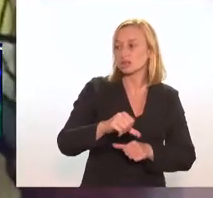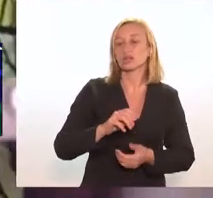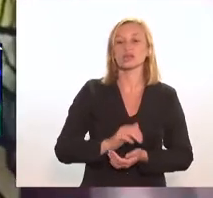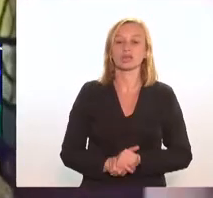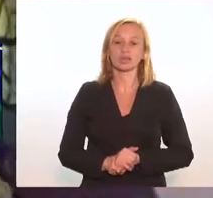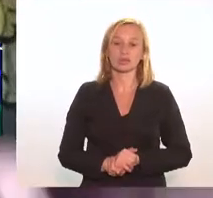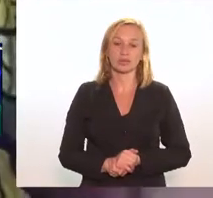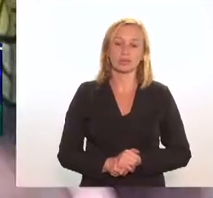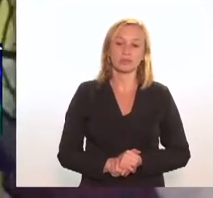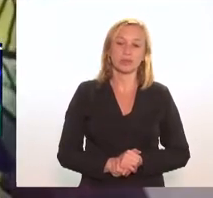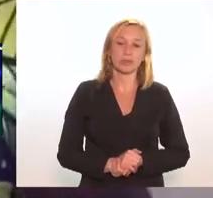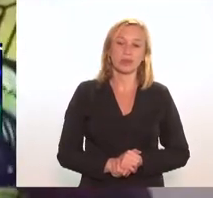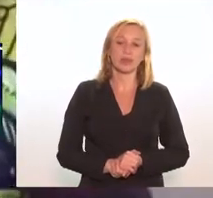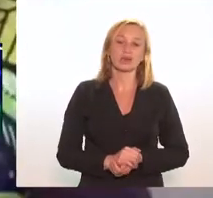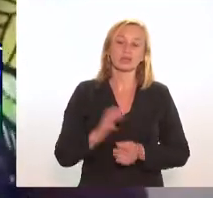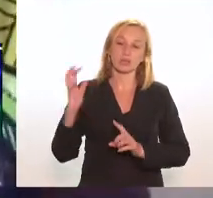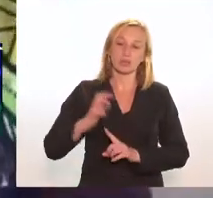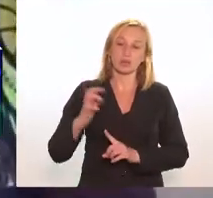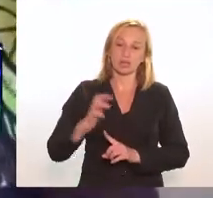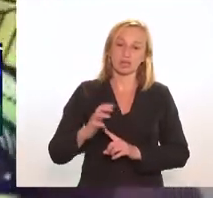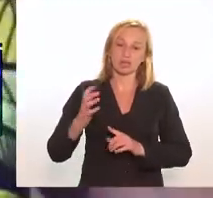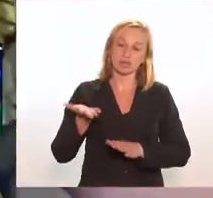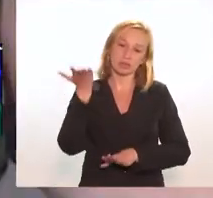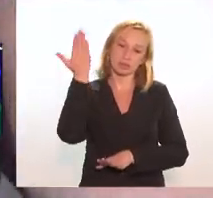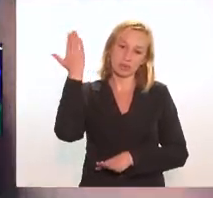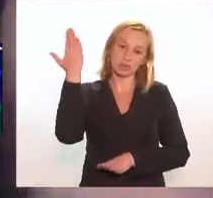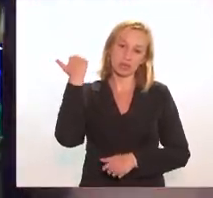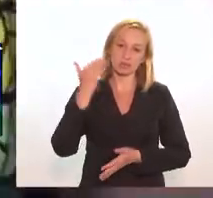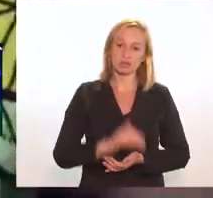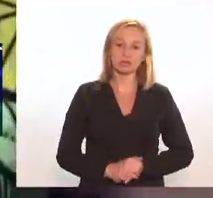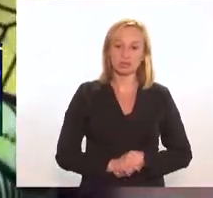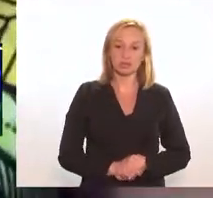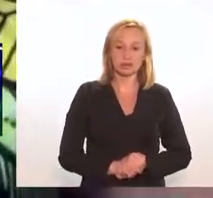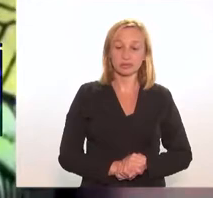livre das mazelas opressoras do passado.